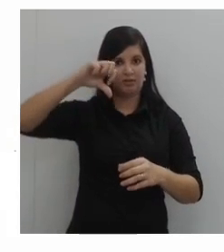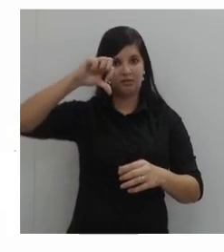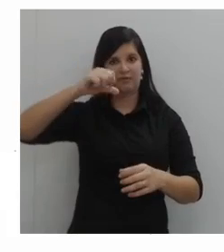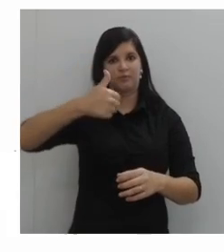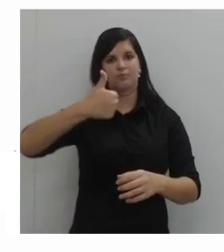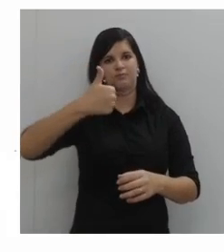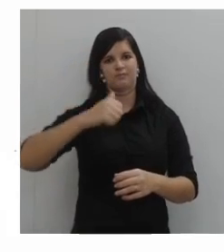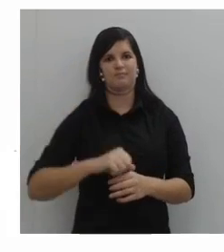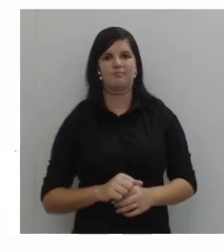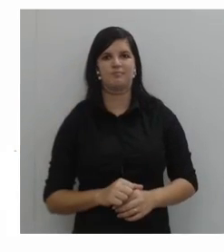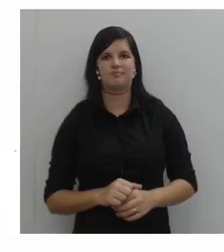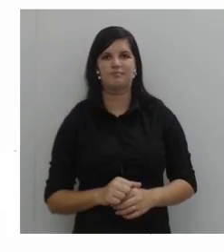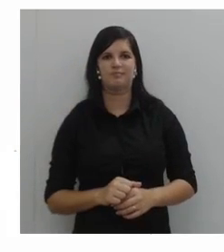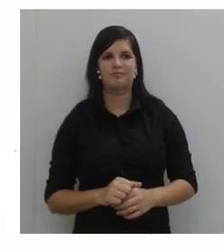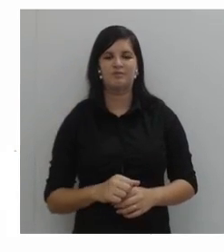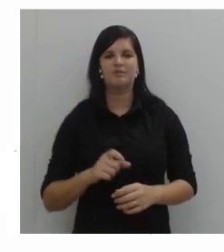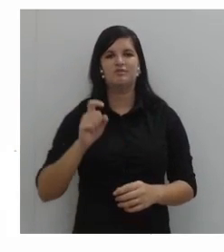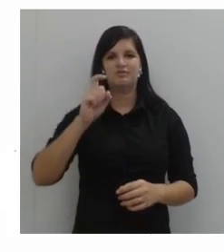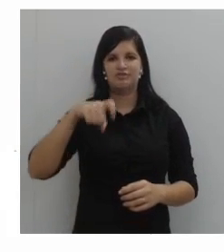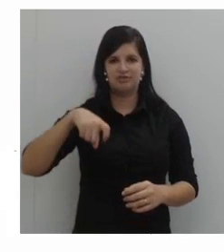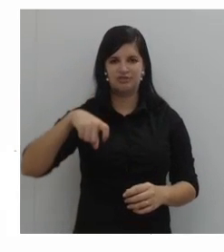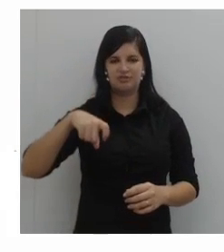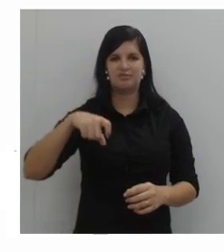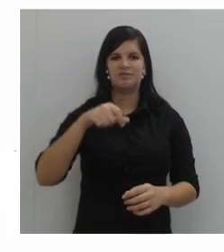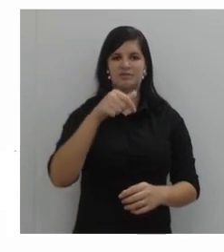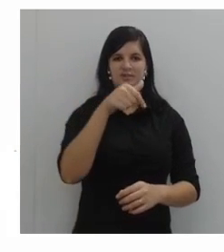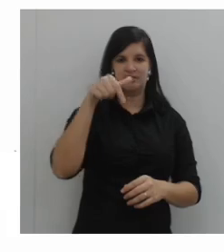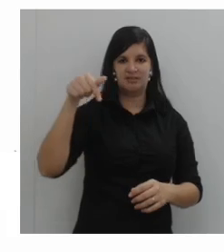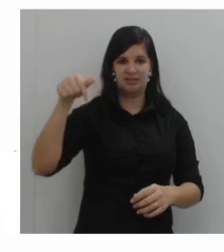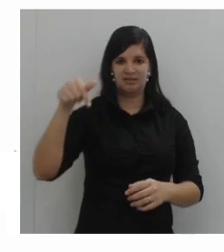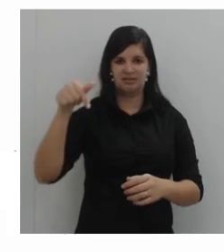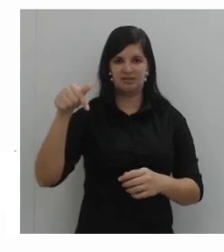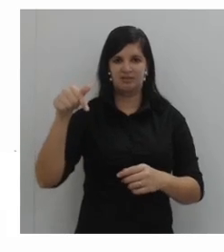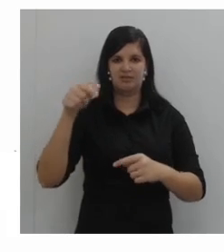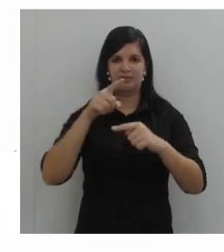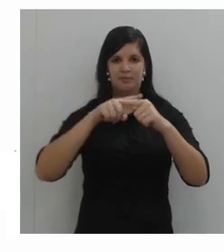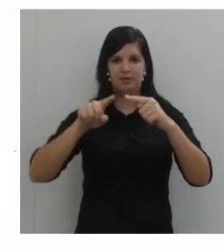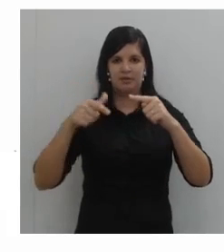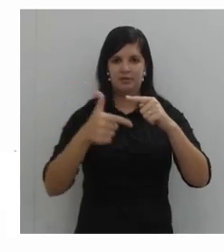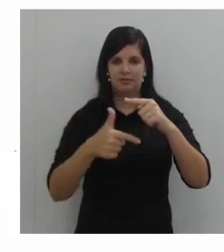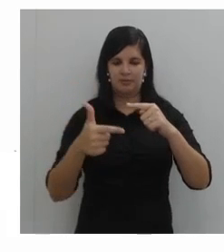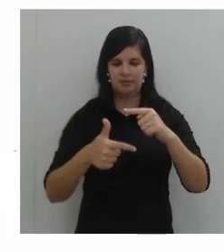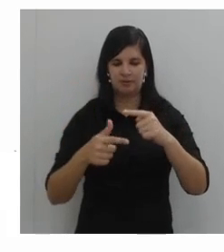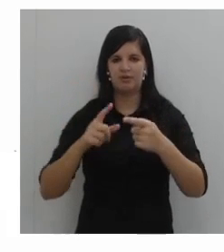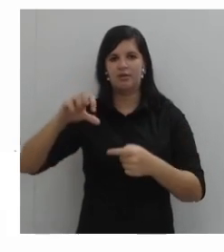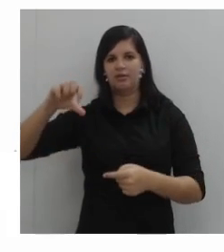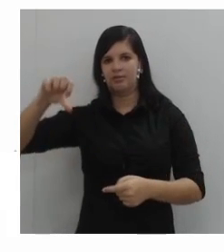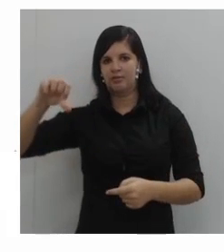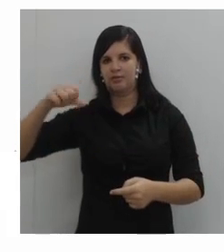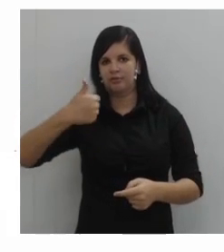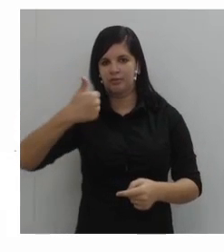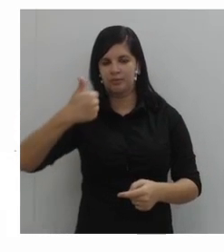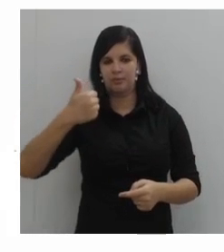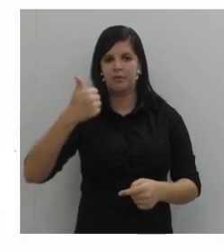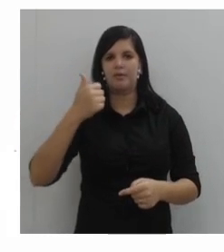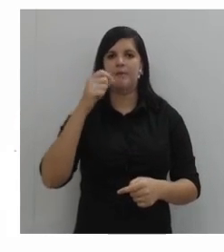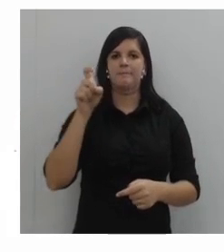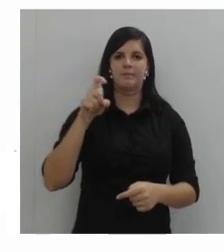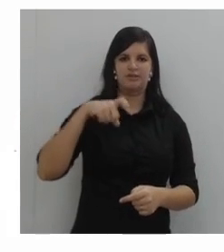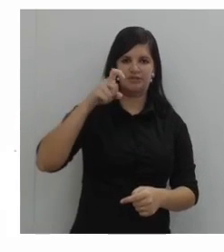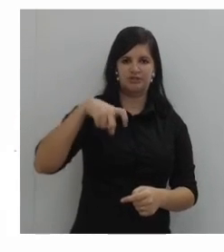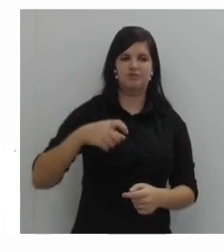91 gotas. Então, aqui eu vou colocar x. Então, 7 está para 2, assim como o 91 está